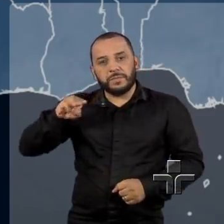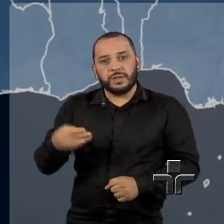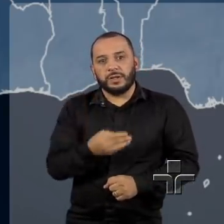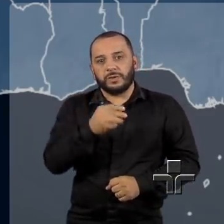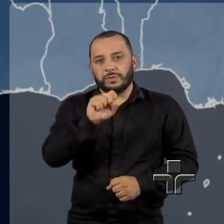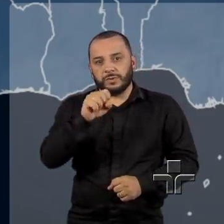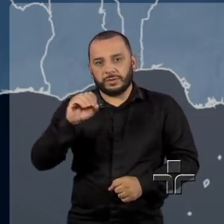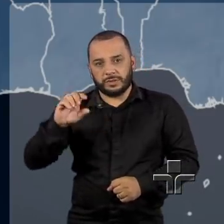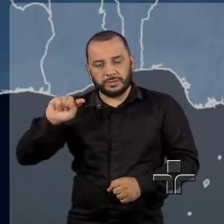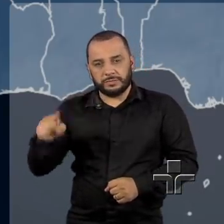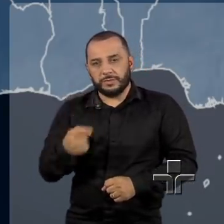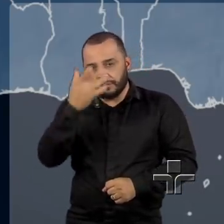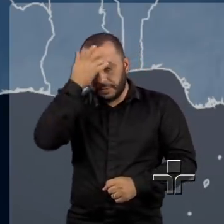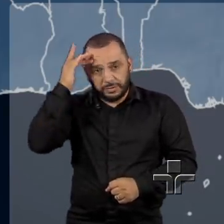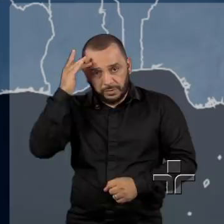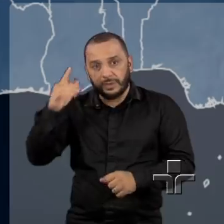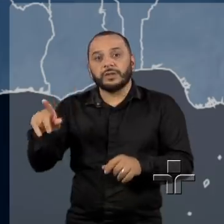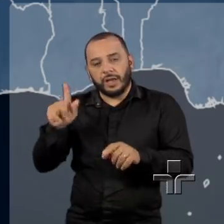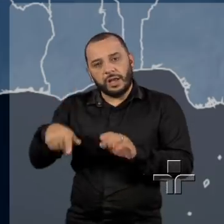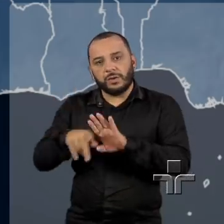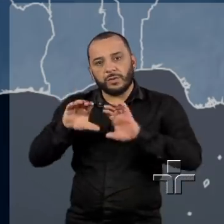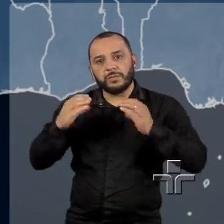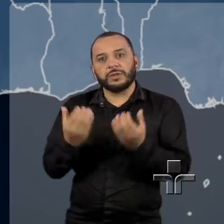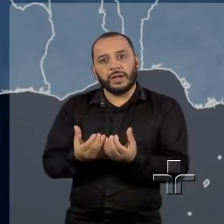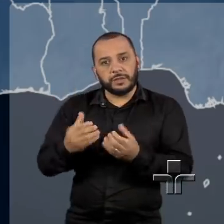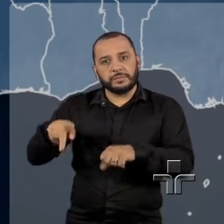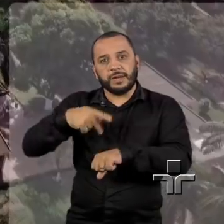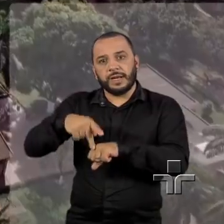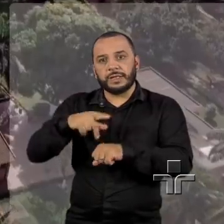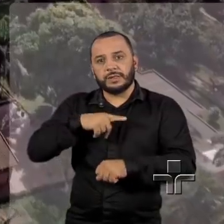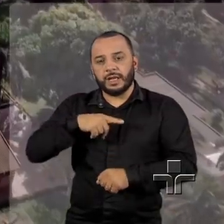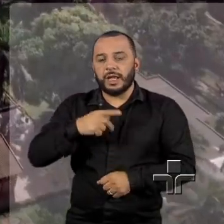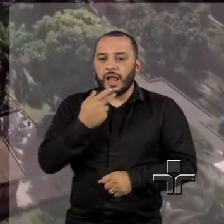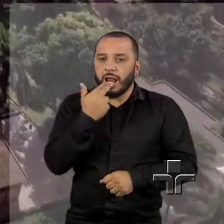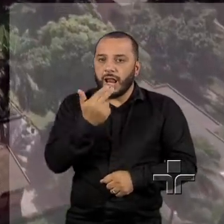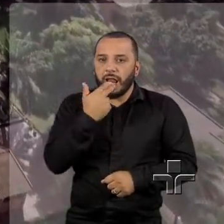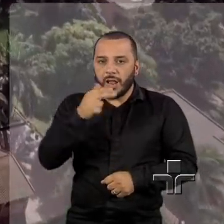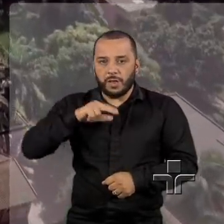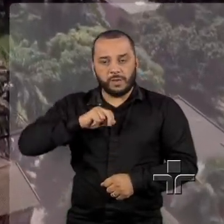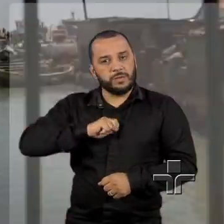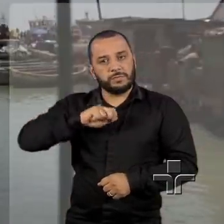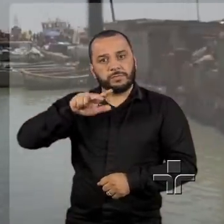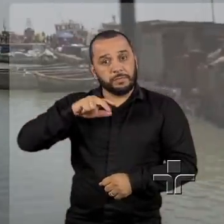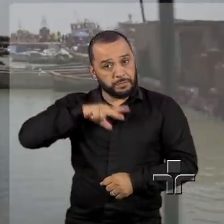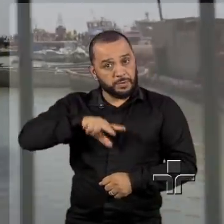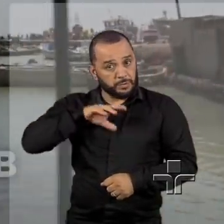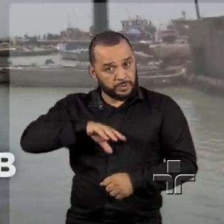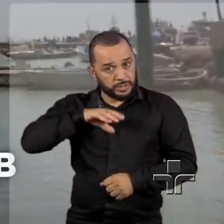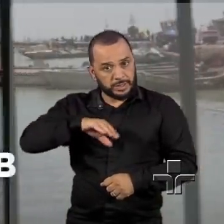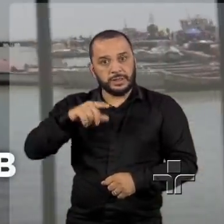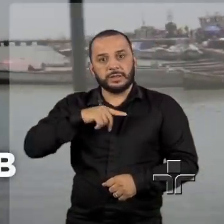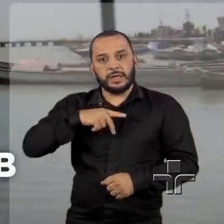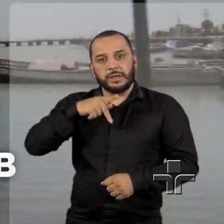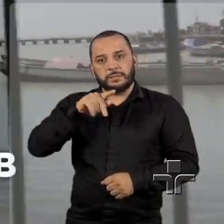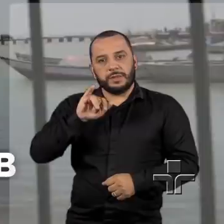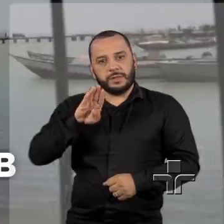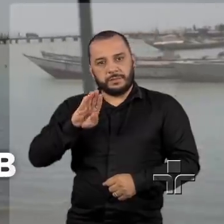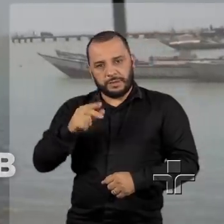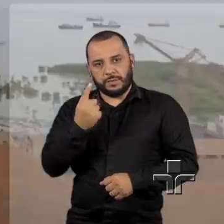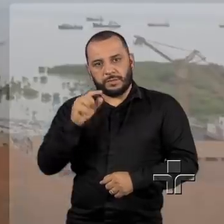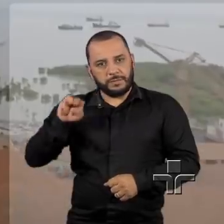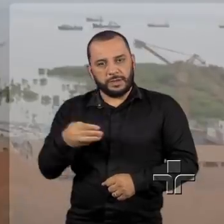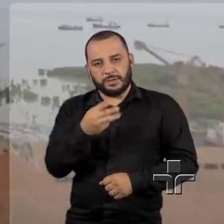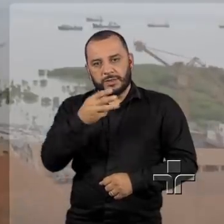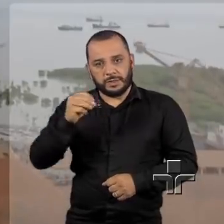e faz parte da comunidade de países de língua portuguesa. Com um produto interno bruto de 1.300 milhões de